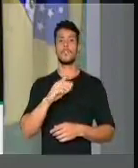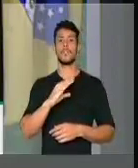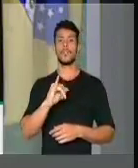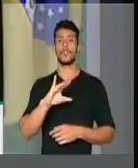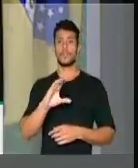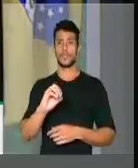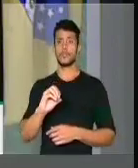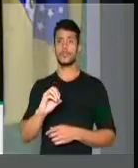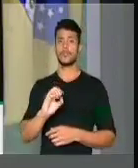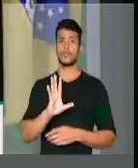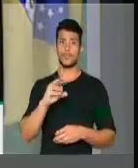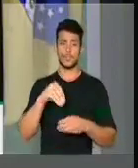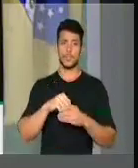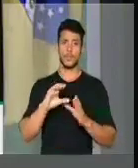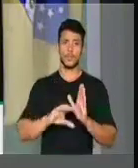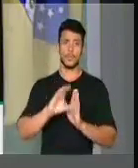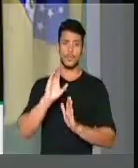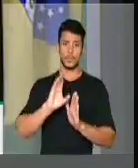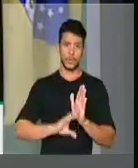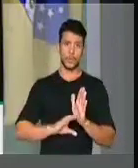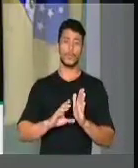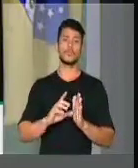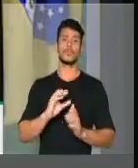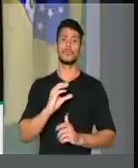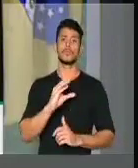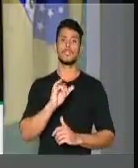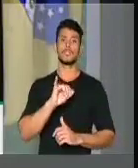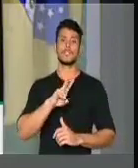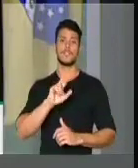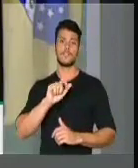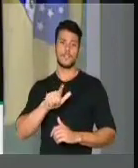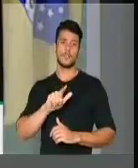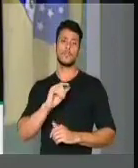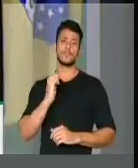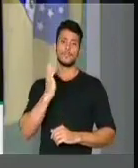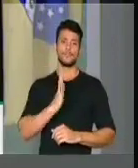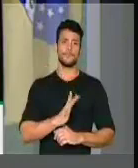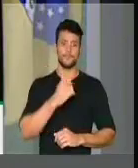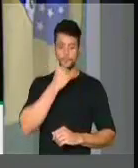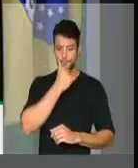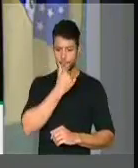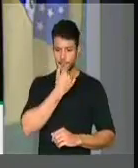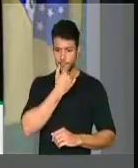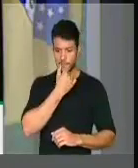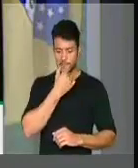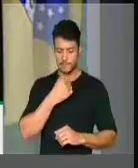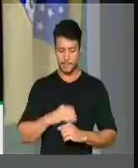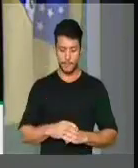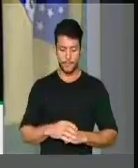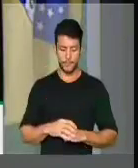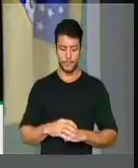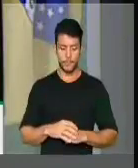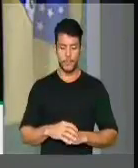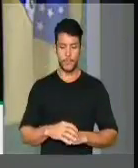na parte do Código Civil brasileiro. Não podia deixar também, senhor presidente, dizer